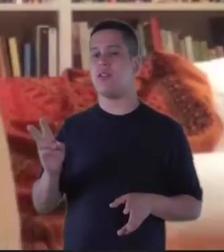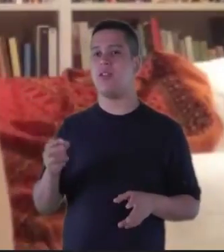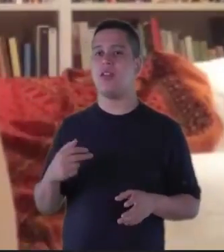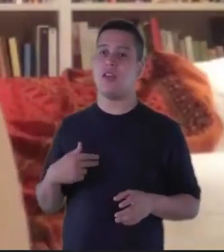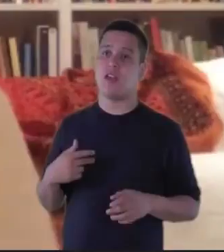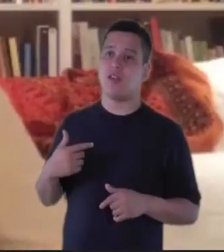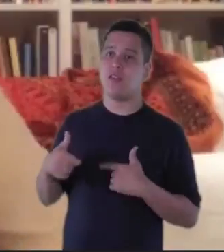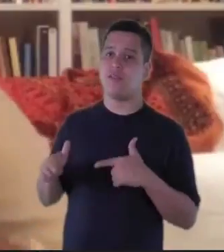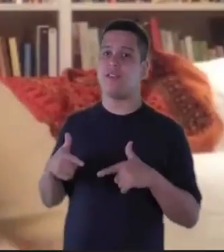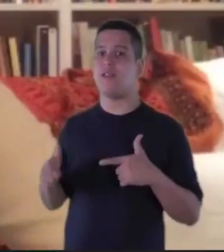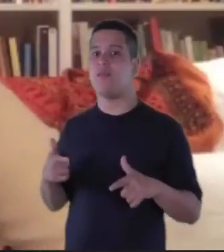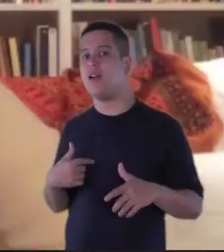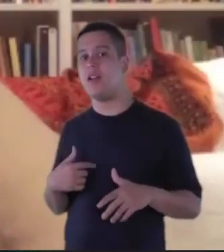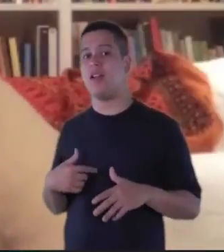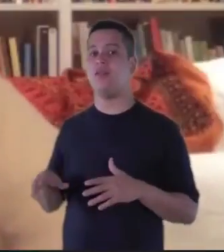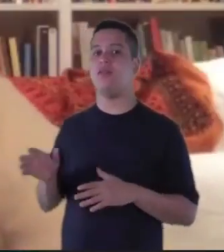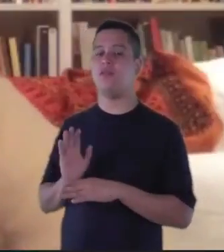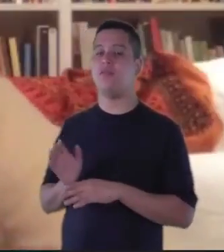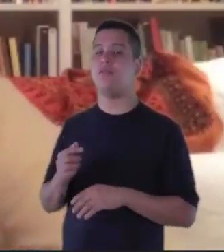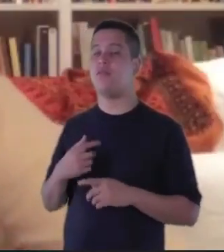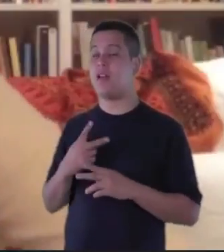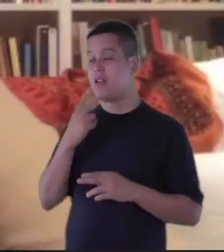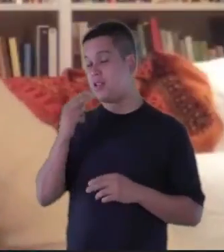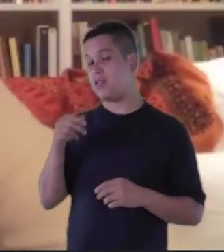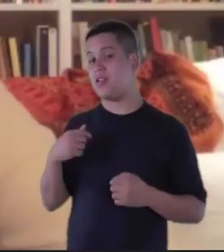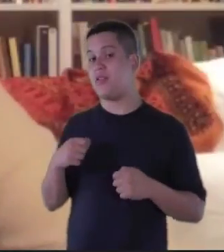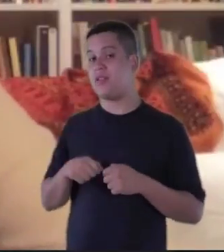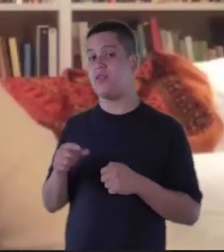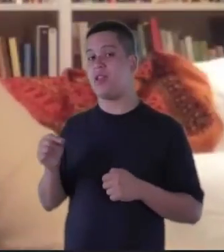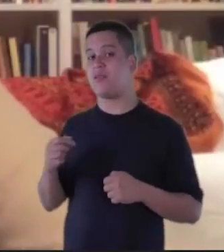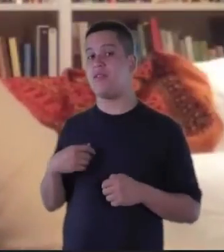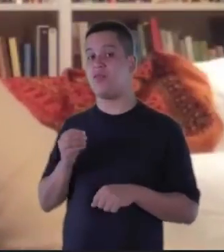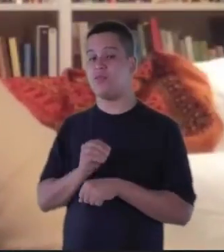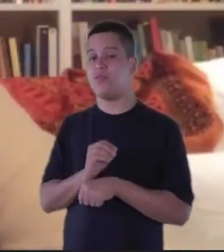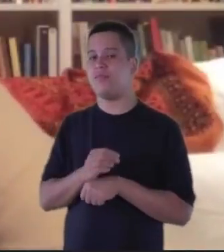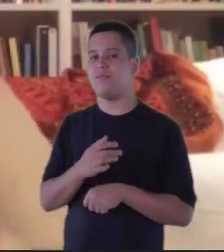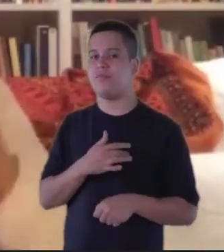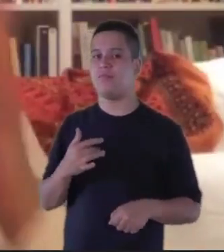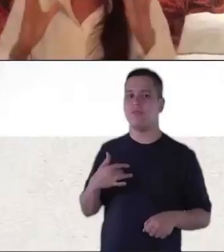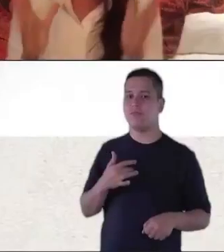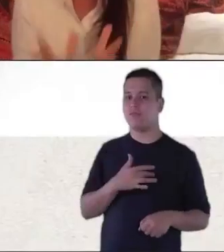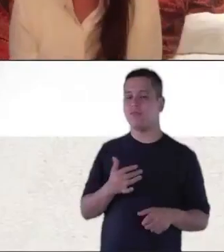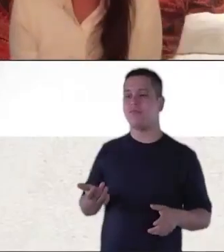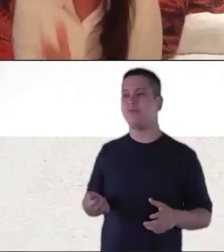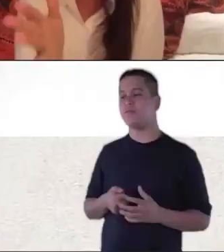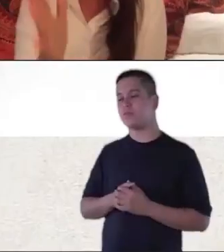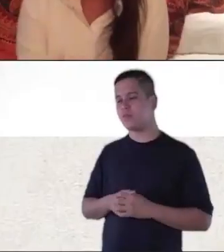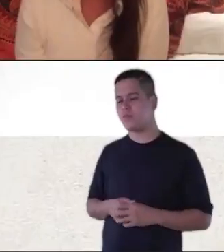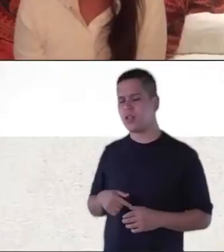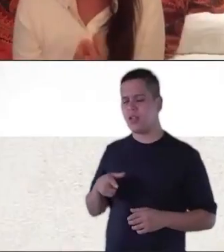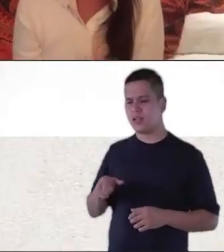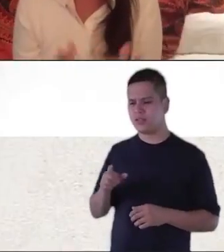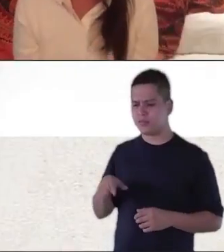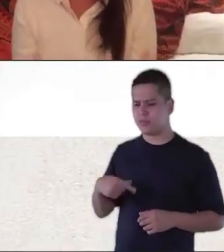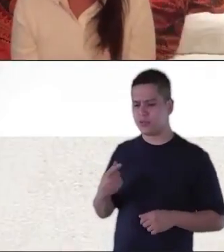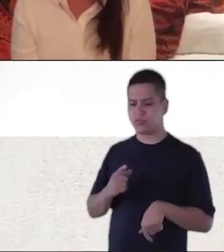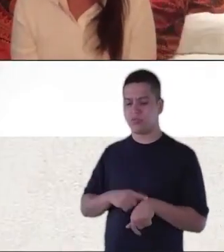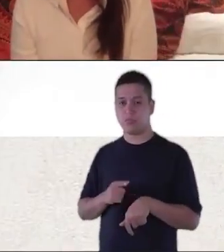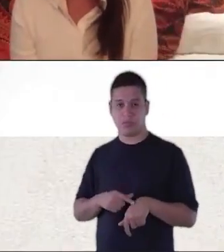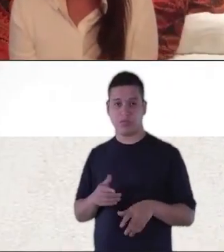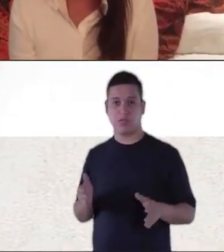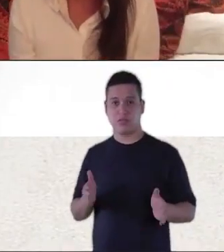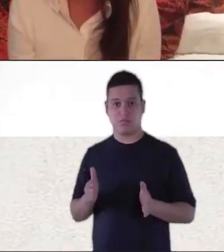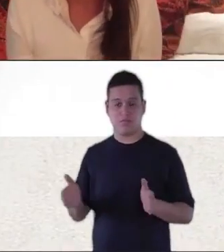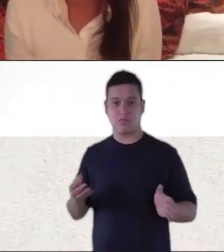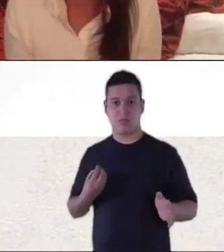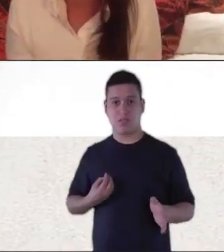estava me recuperando de algum desses eventos. Então, quando chegou uma hora da vida, que nem o Tony falou assim, pô, agora eu tenho que